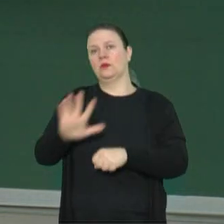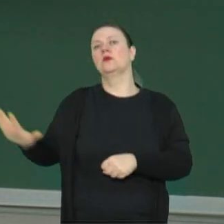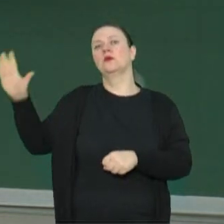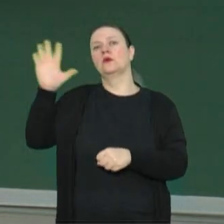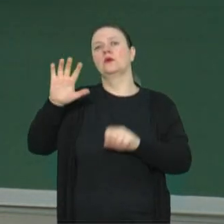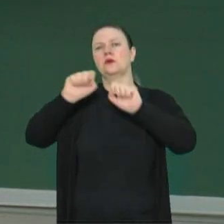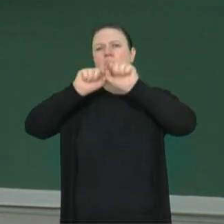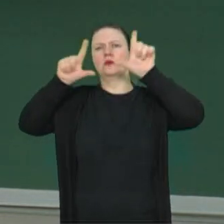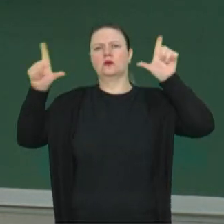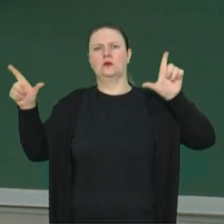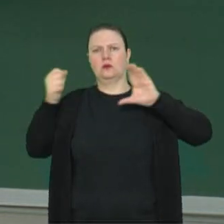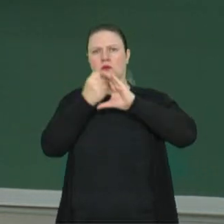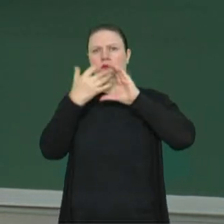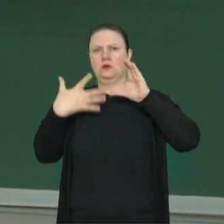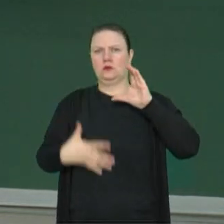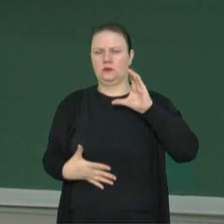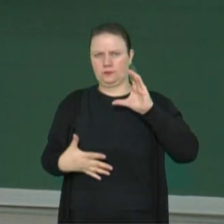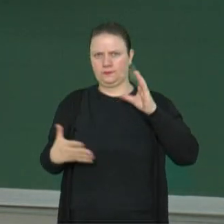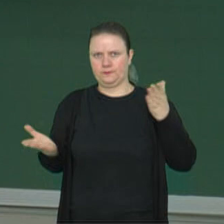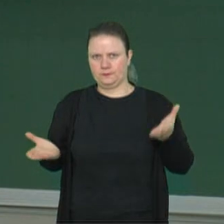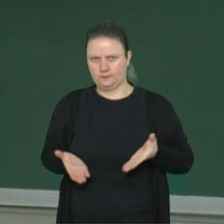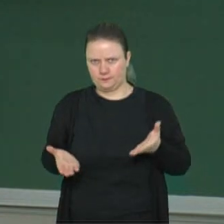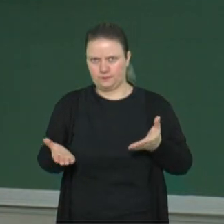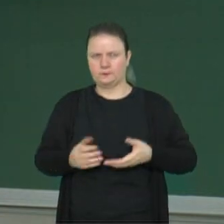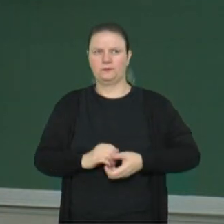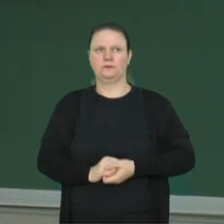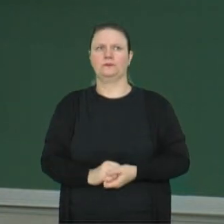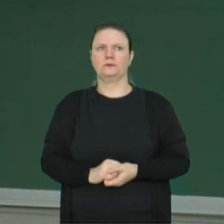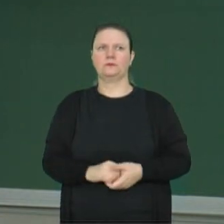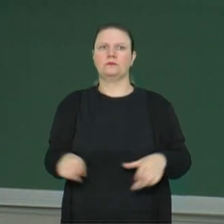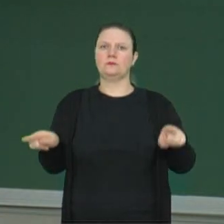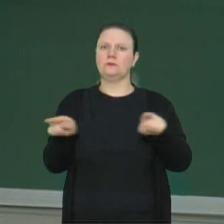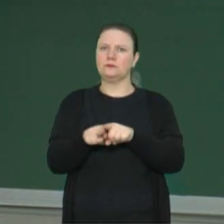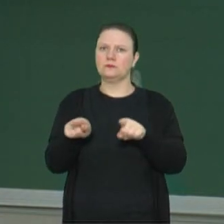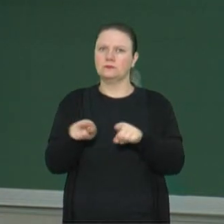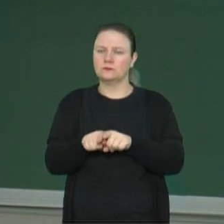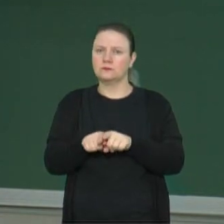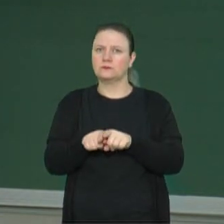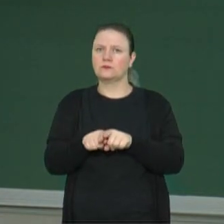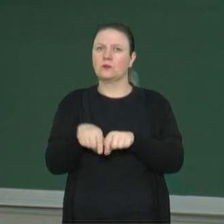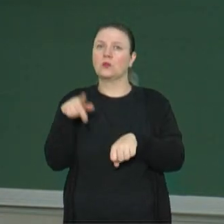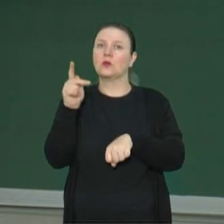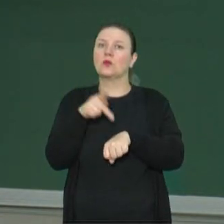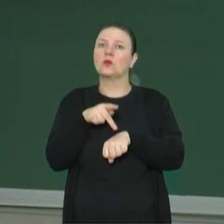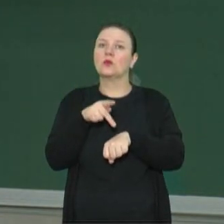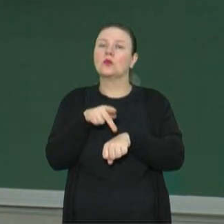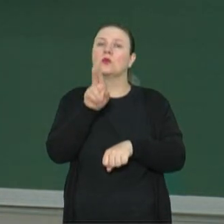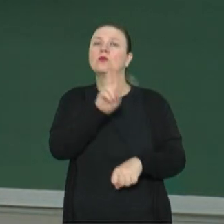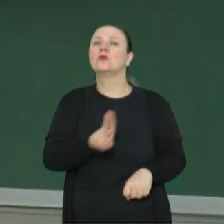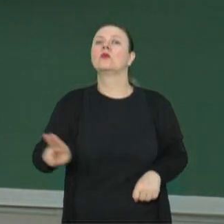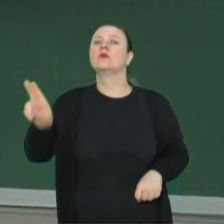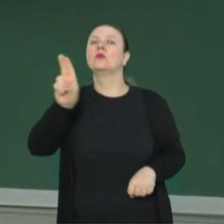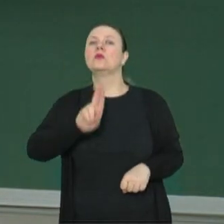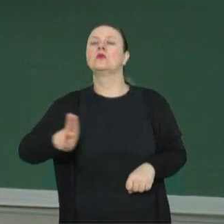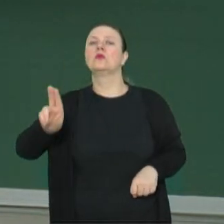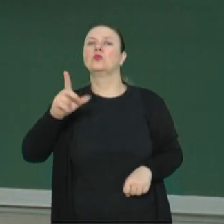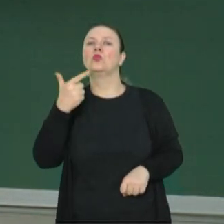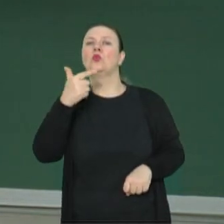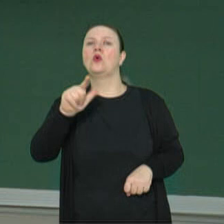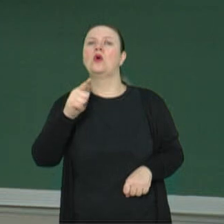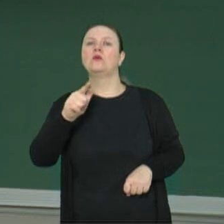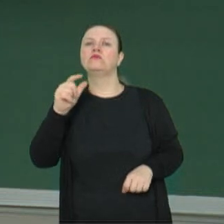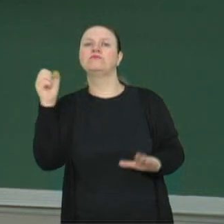bastante característico, né? A escalada artificial. Além das reentrâncias das rochas, então utilizam-se outras